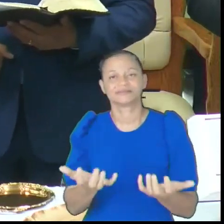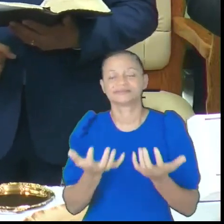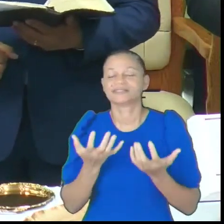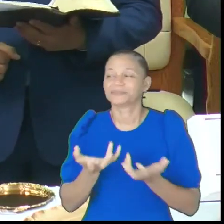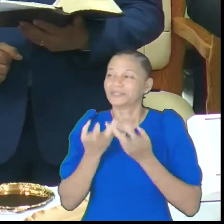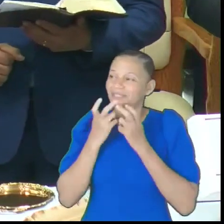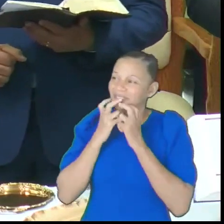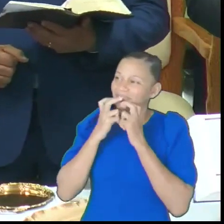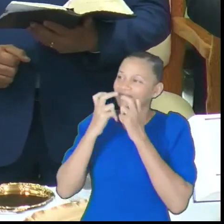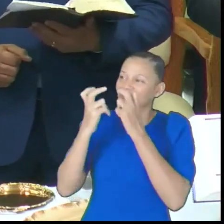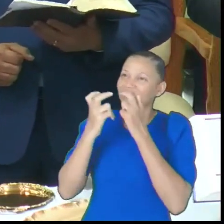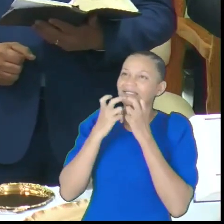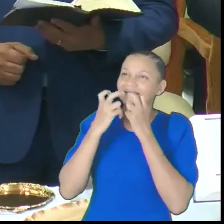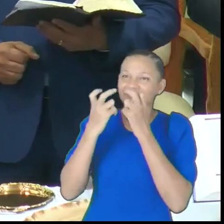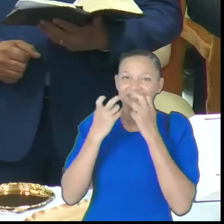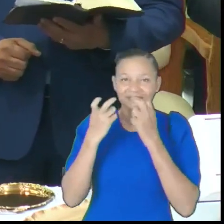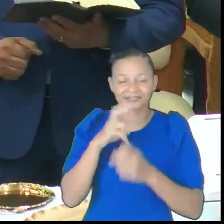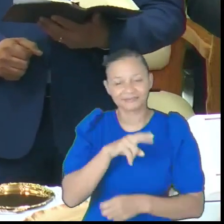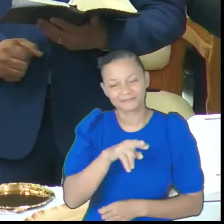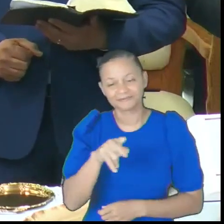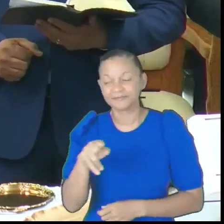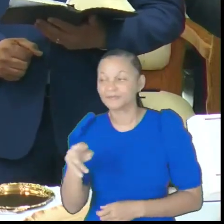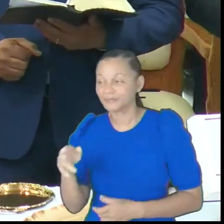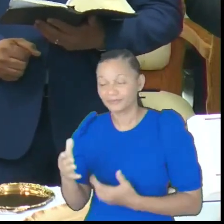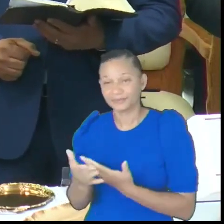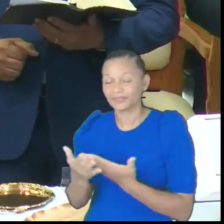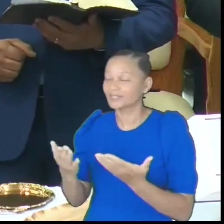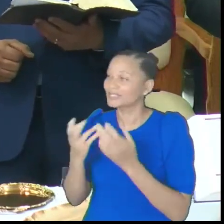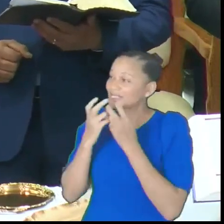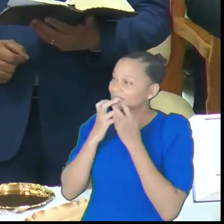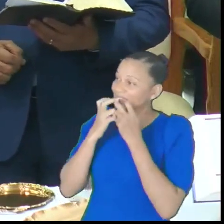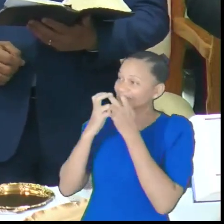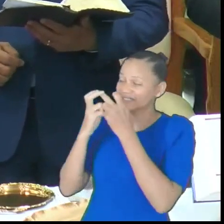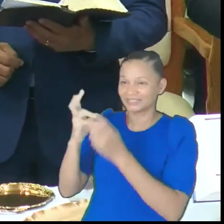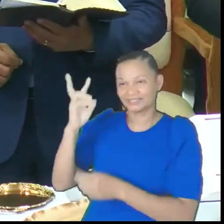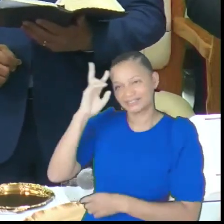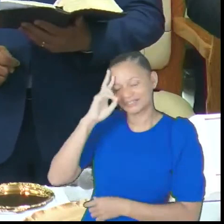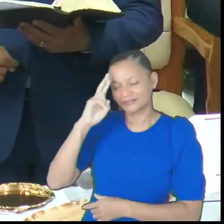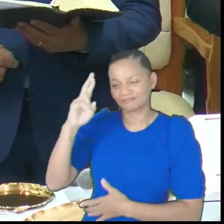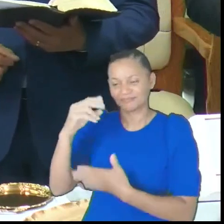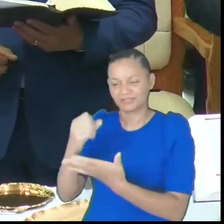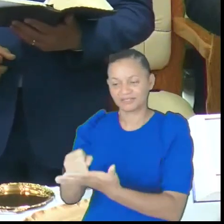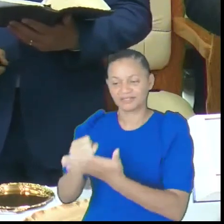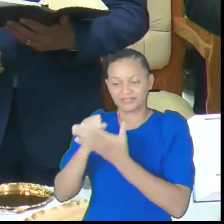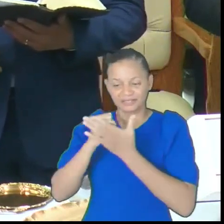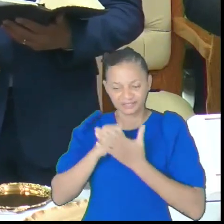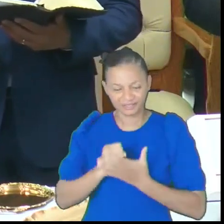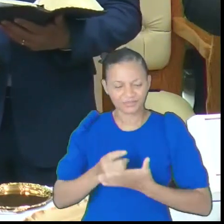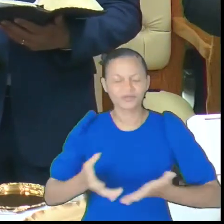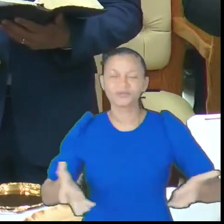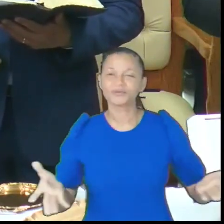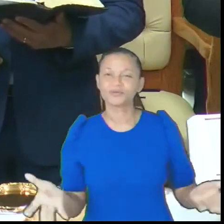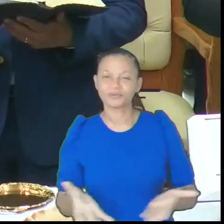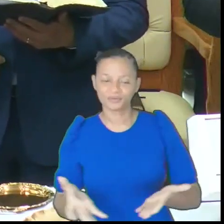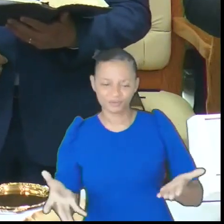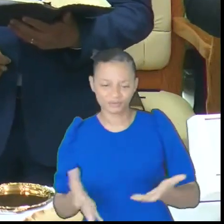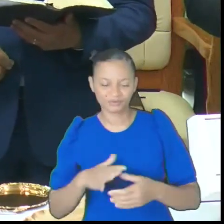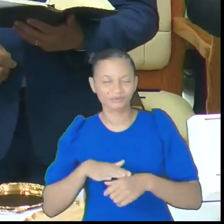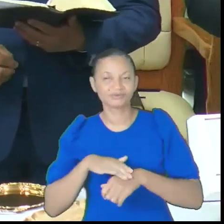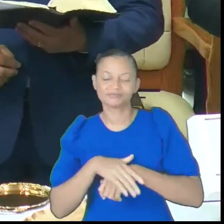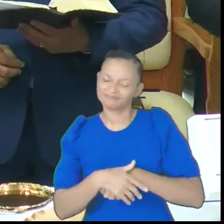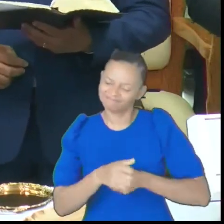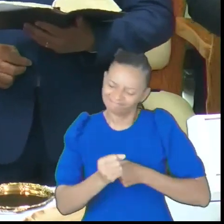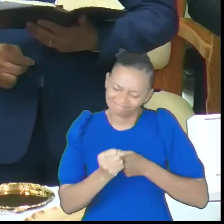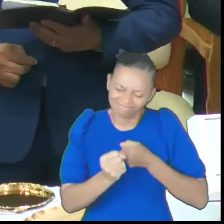aos meus irmãos para que clamem ao Senhor, para que Ele me ajude essa noite a falar a